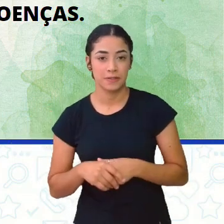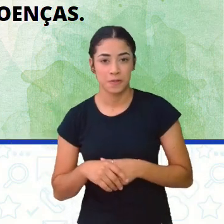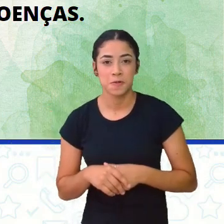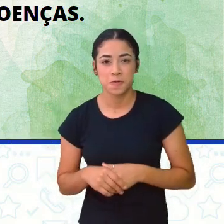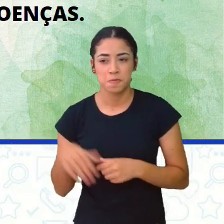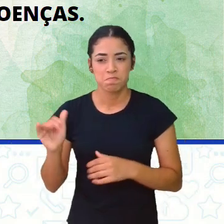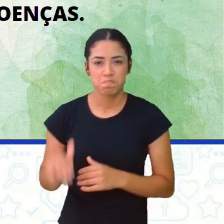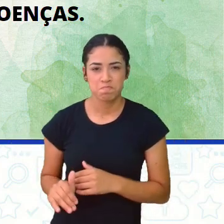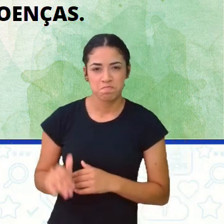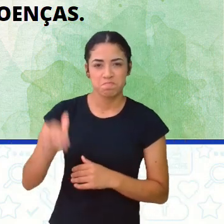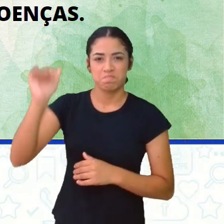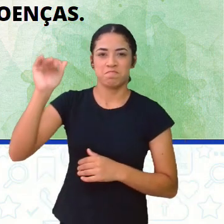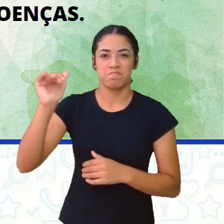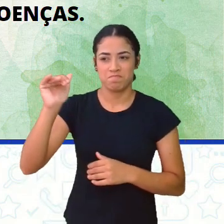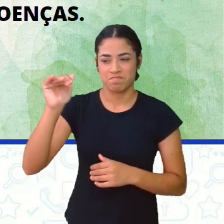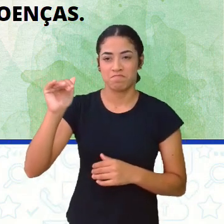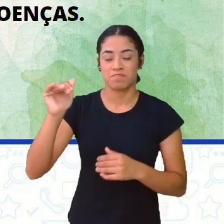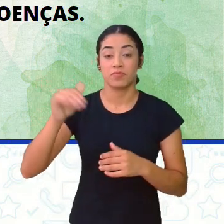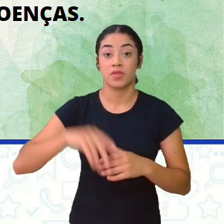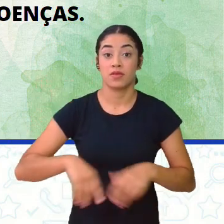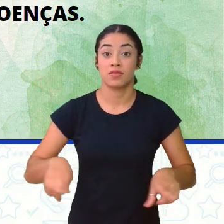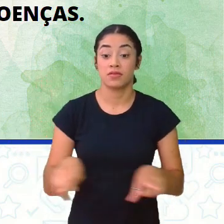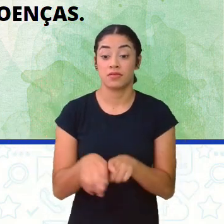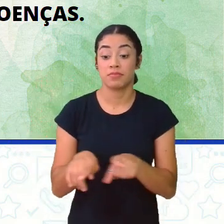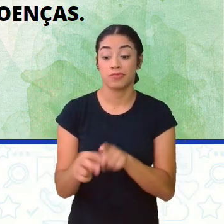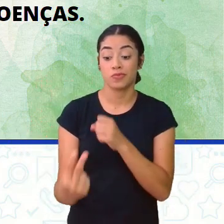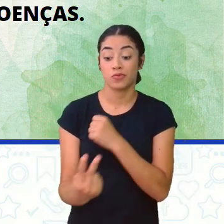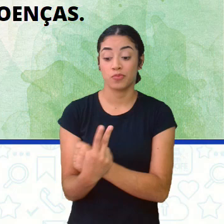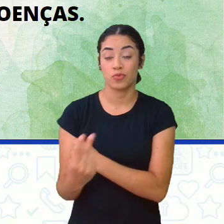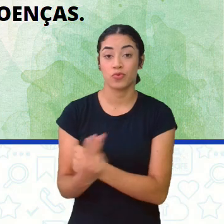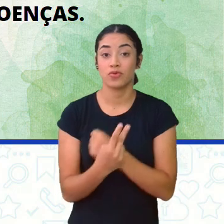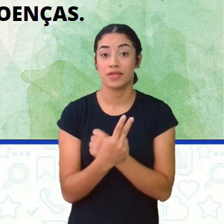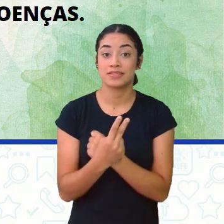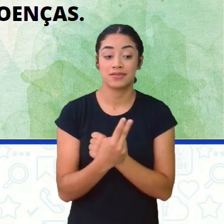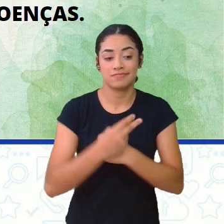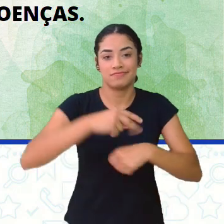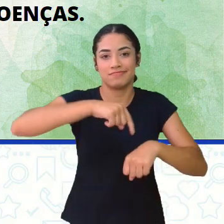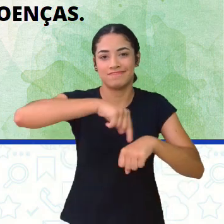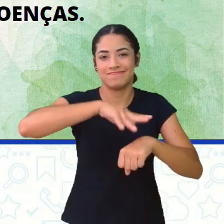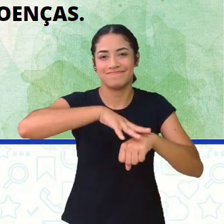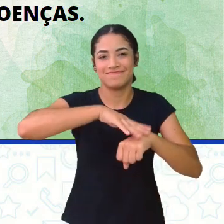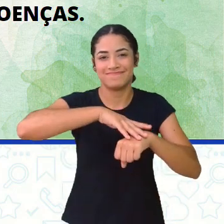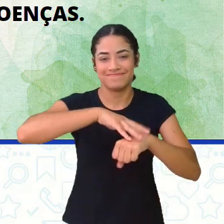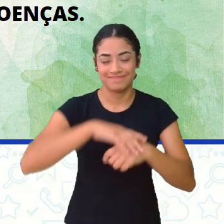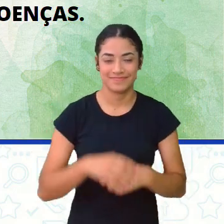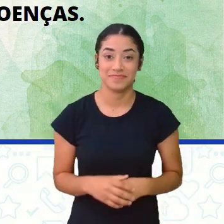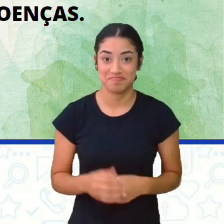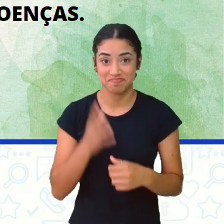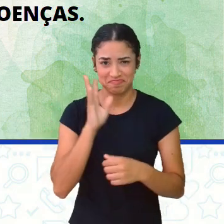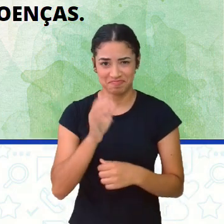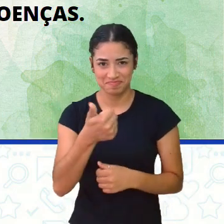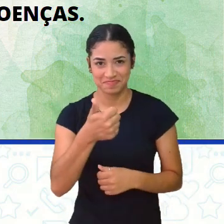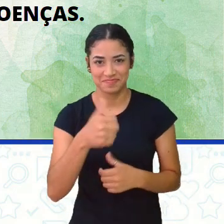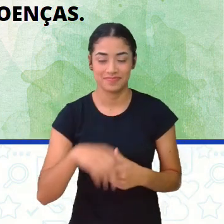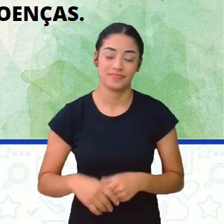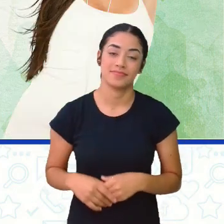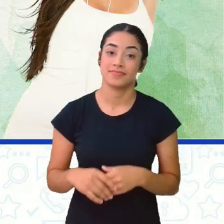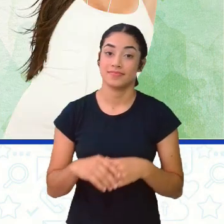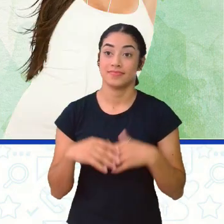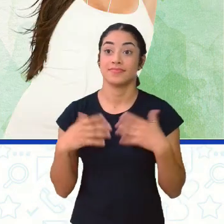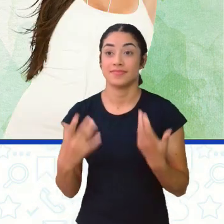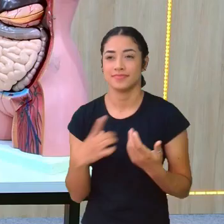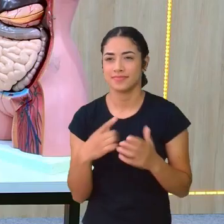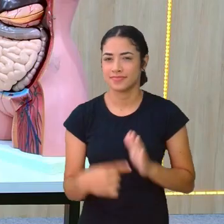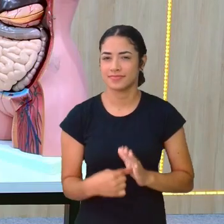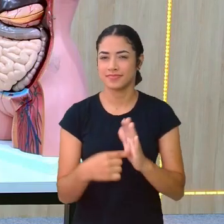do crescimento e até mesmo para nos proteger e nos defender de algumas doenças. Vejam que legal. Mas o que é que eu vou ter agora